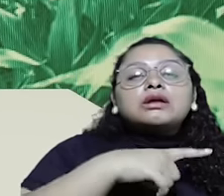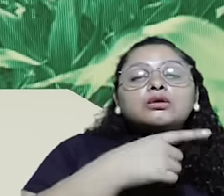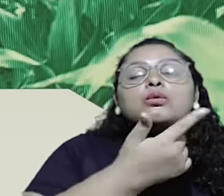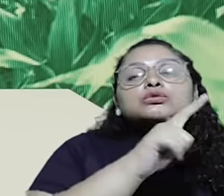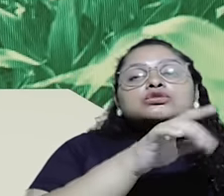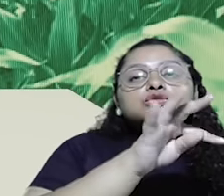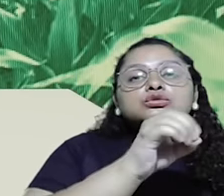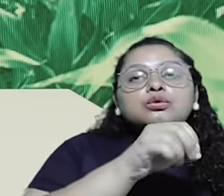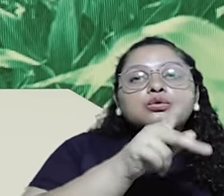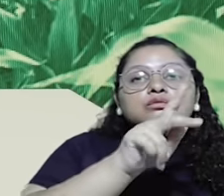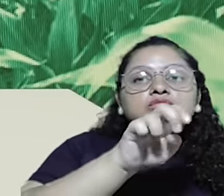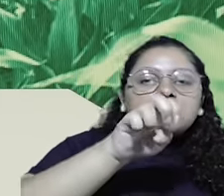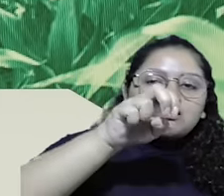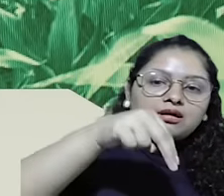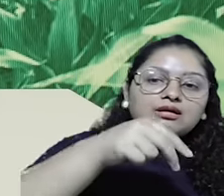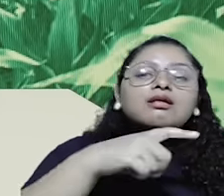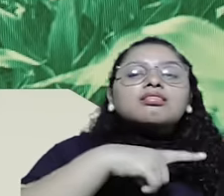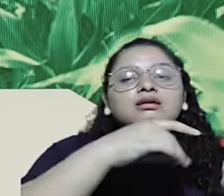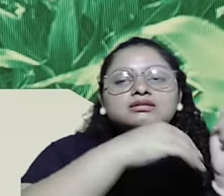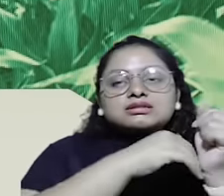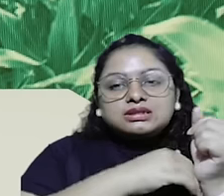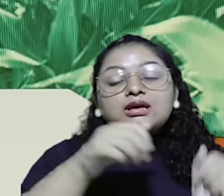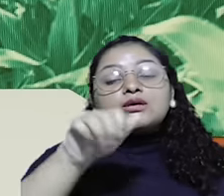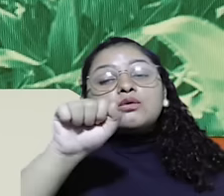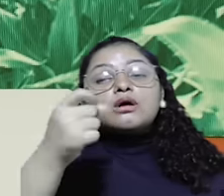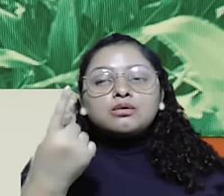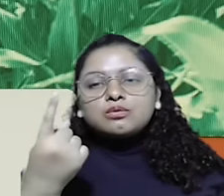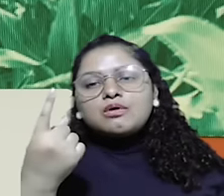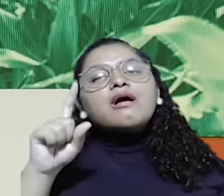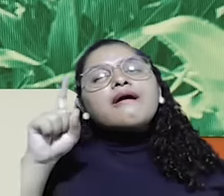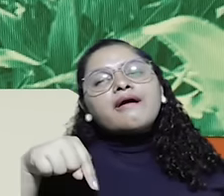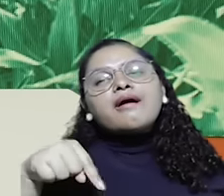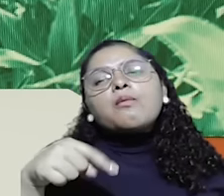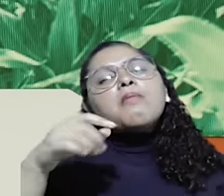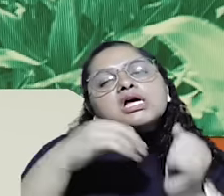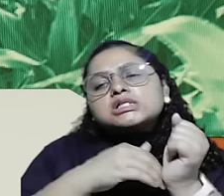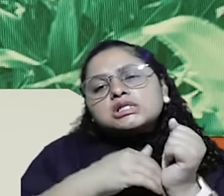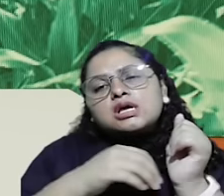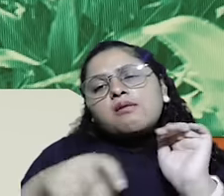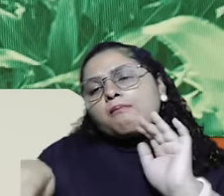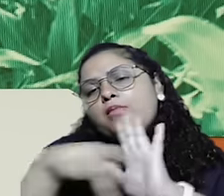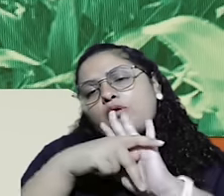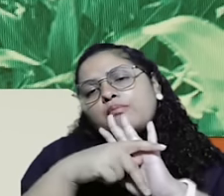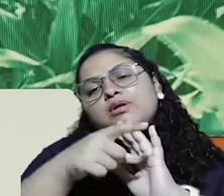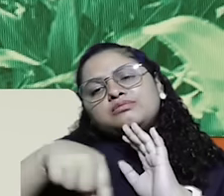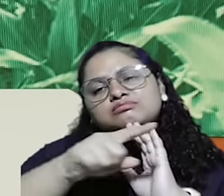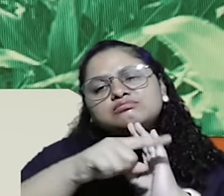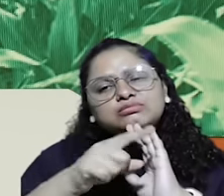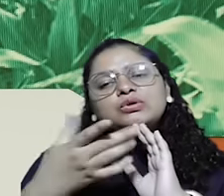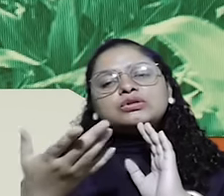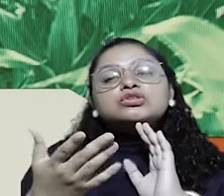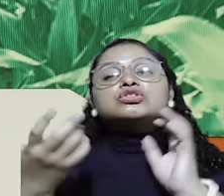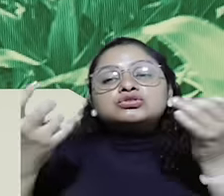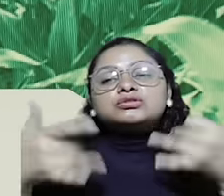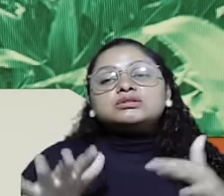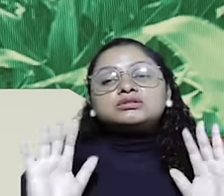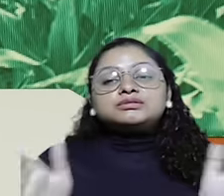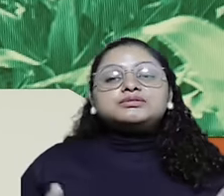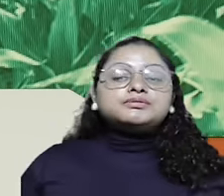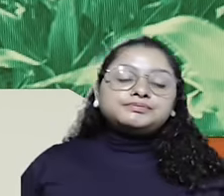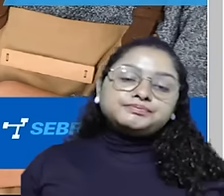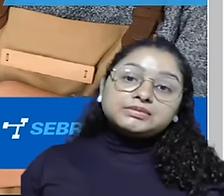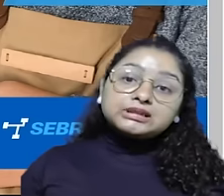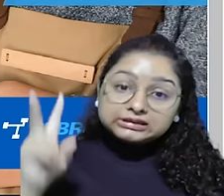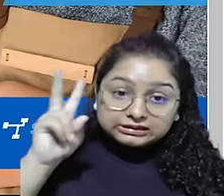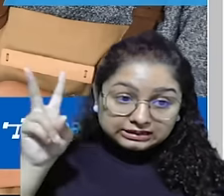senha faça uso dele e o A1 já é uma senha específica esse a gente já passou por aqui e